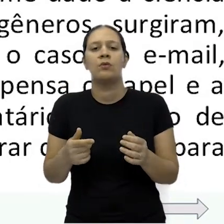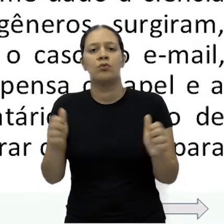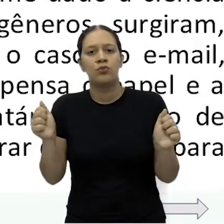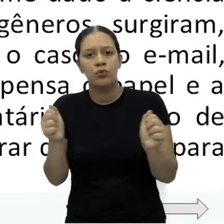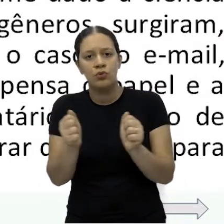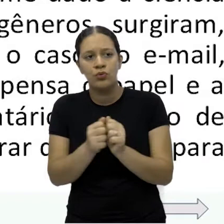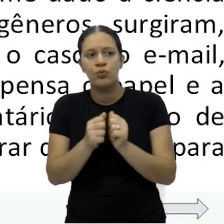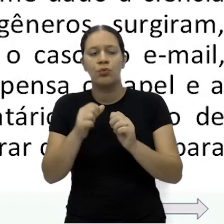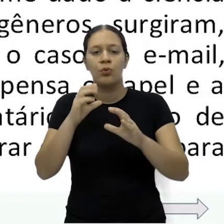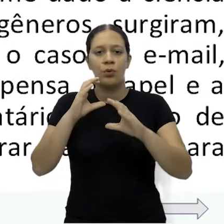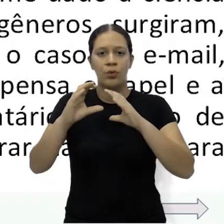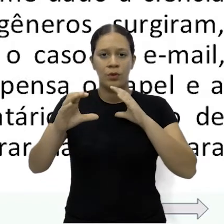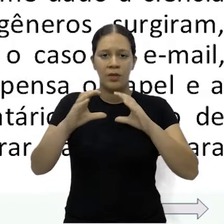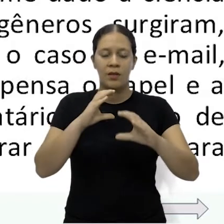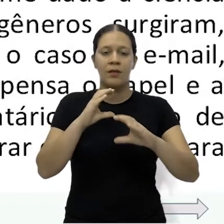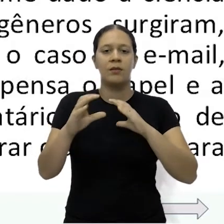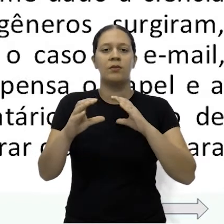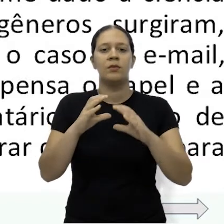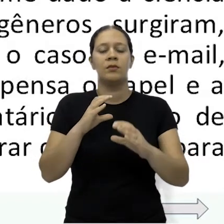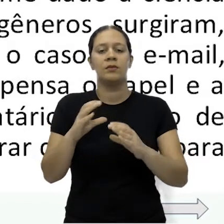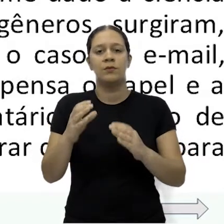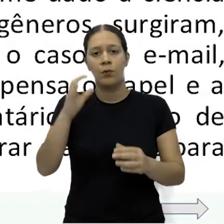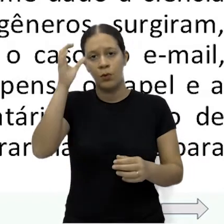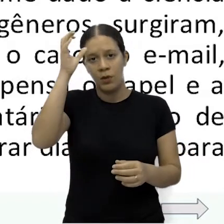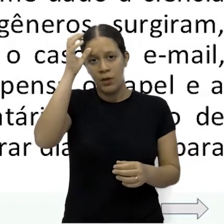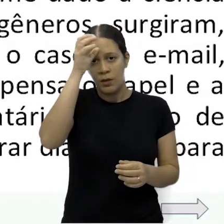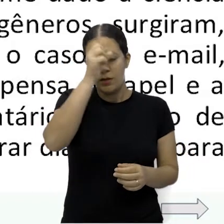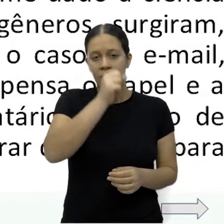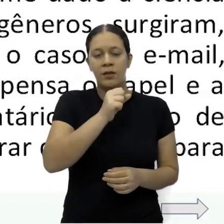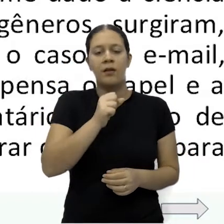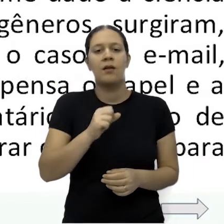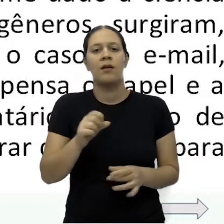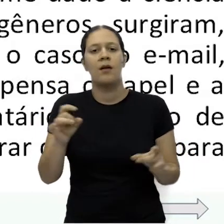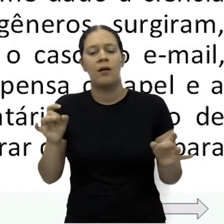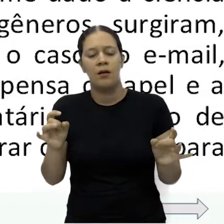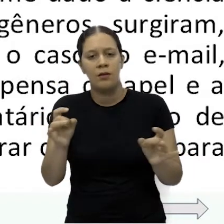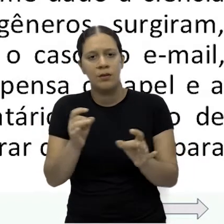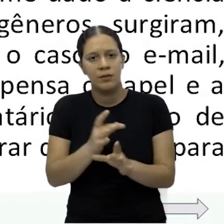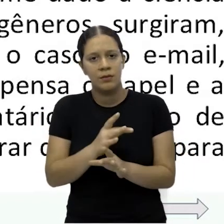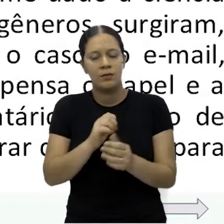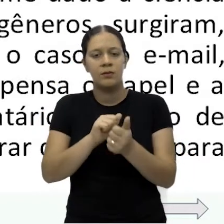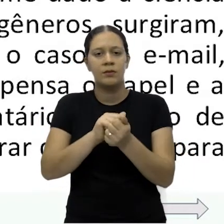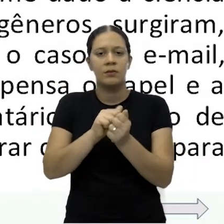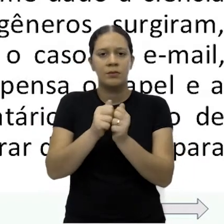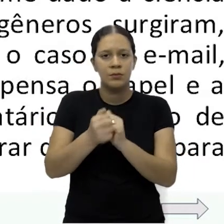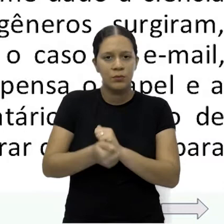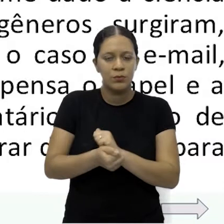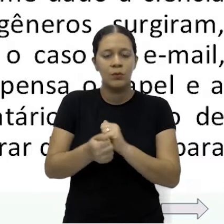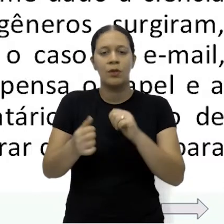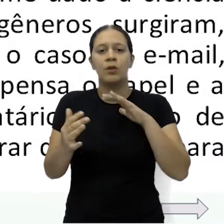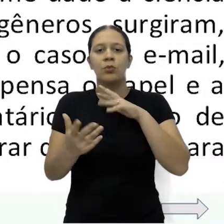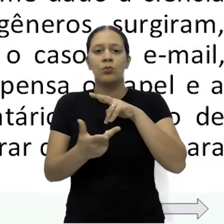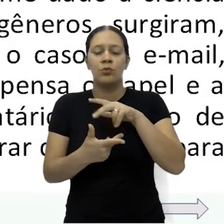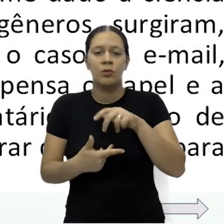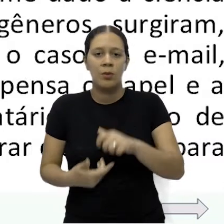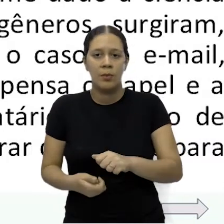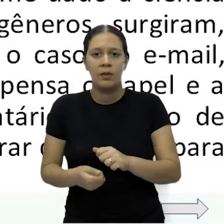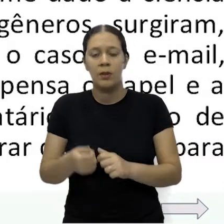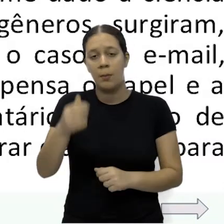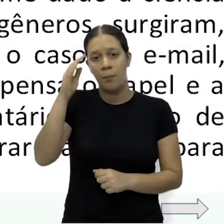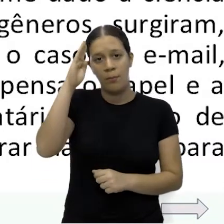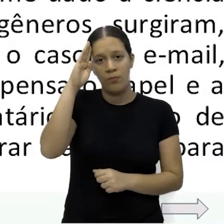lado a lado com a comunicação, nada mais compreensível do que eles acabarem adaptando-se às novidades do